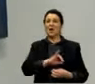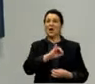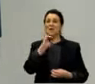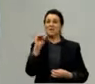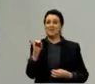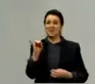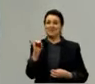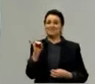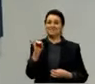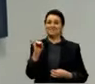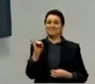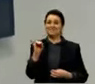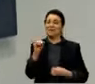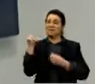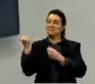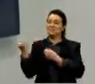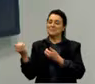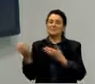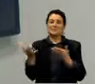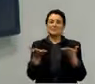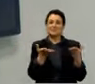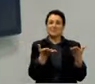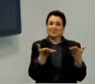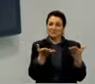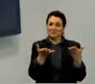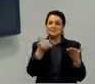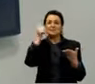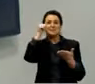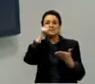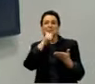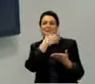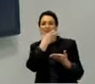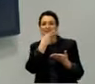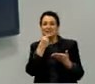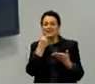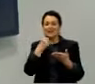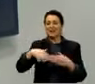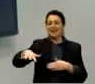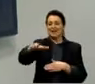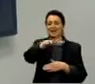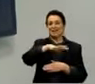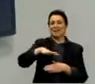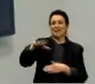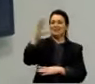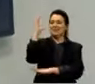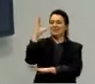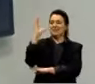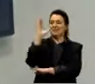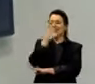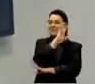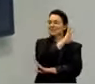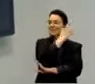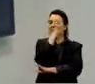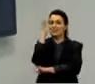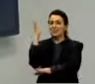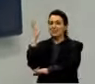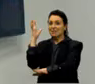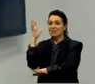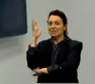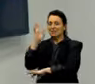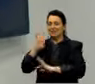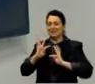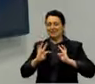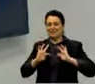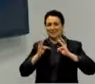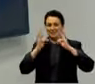Olá, pessoal! Sejam bem-vindos e bem-vindas a áreas das ciências da natureza e suas